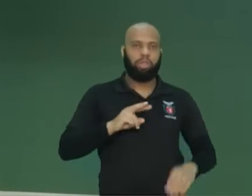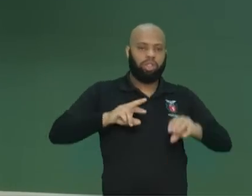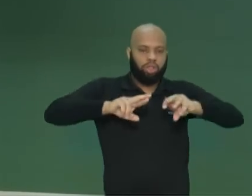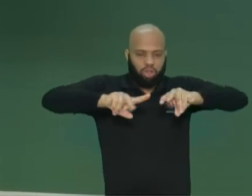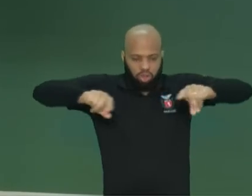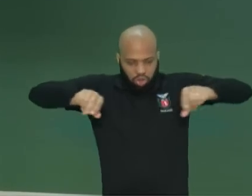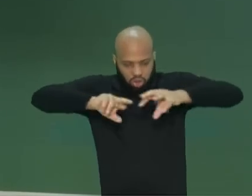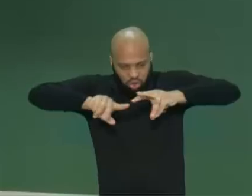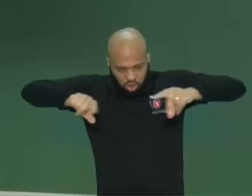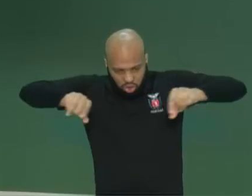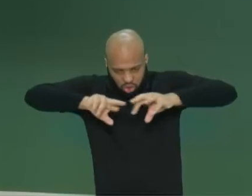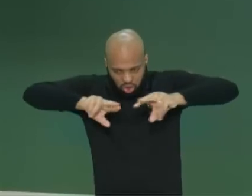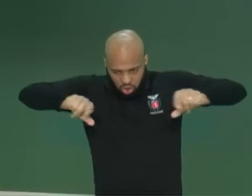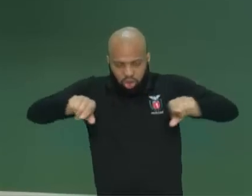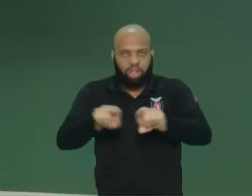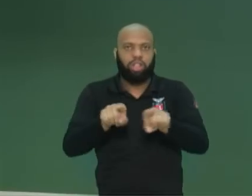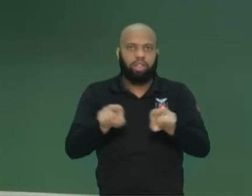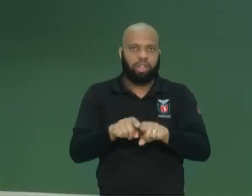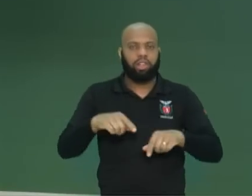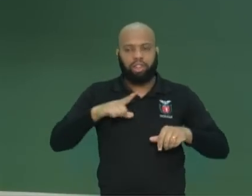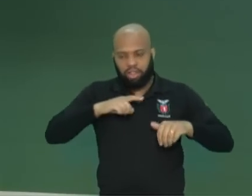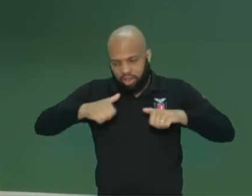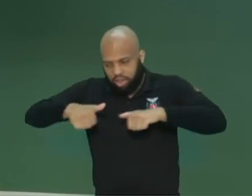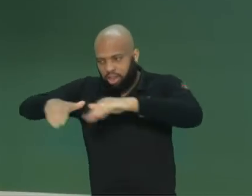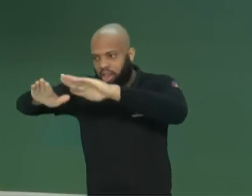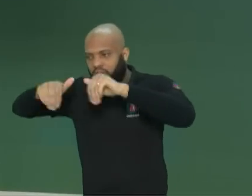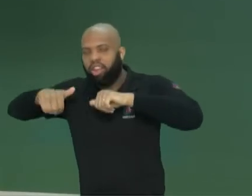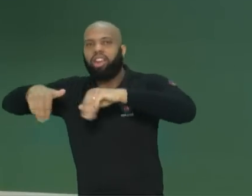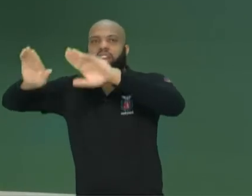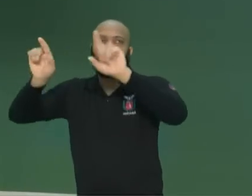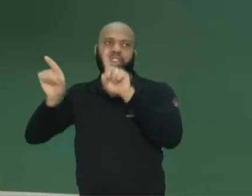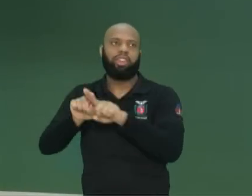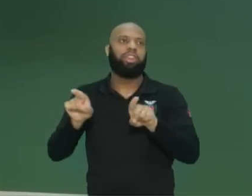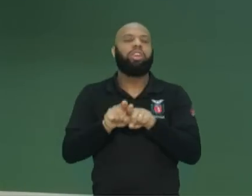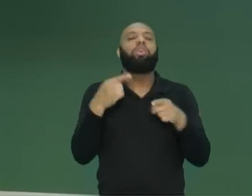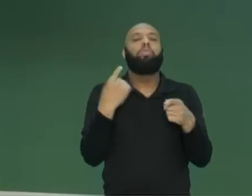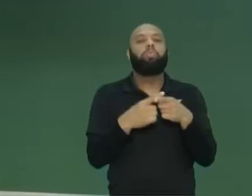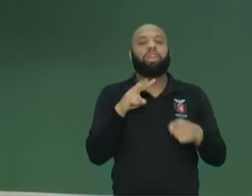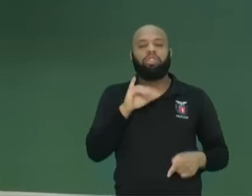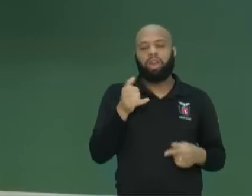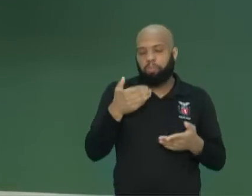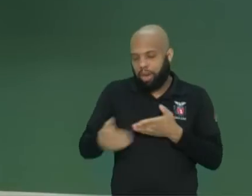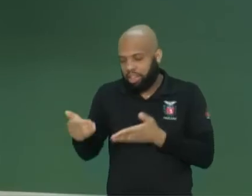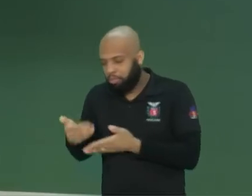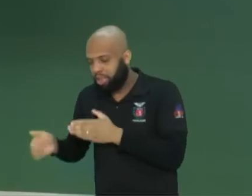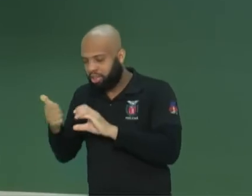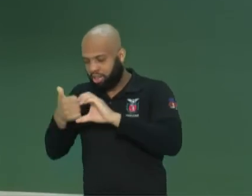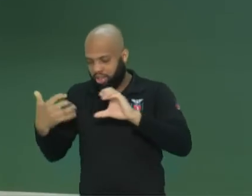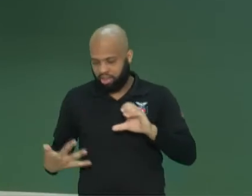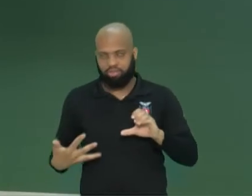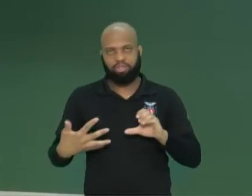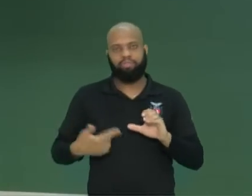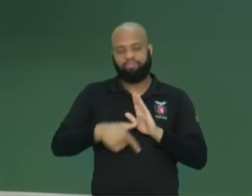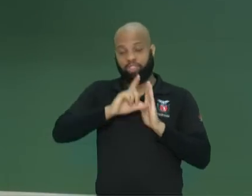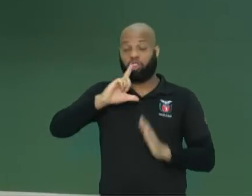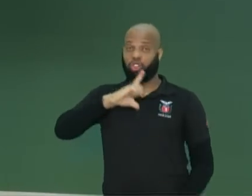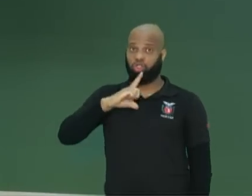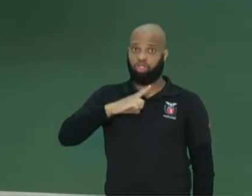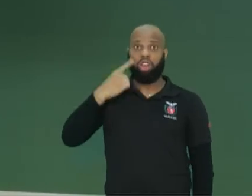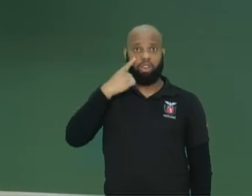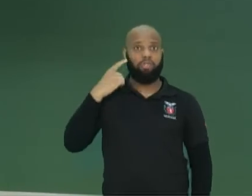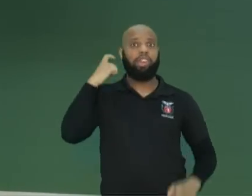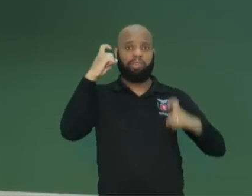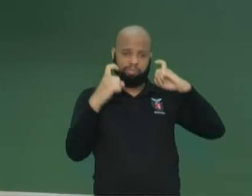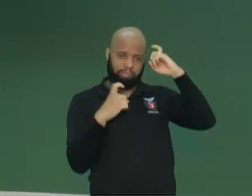A partir da ação das chuvas, esse solo é levado embora e ele vai perdendo suas características originais. Então vejam o quanto é